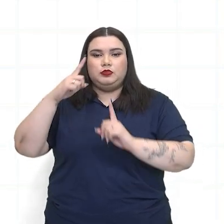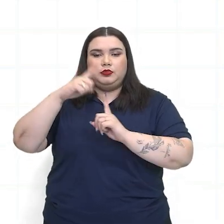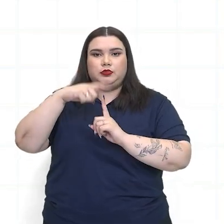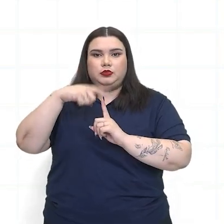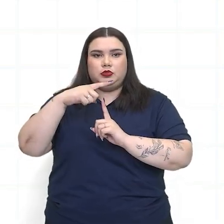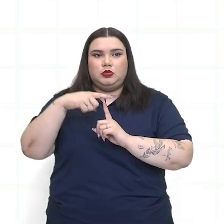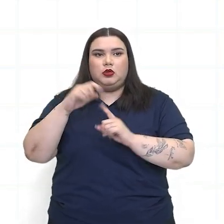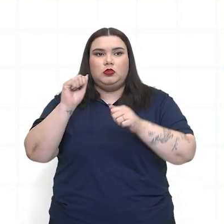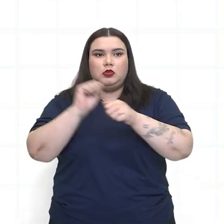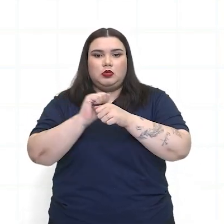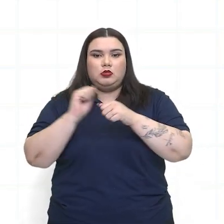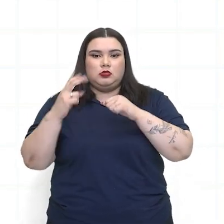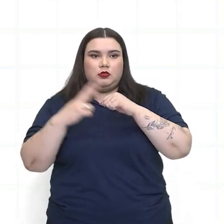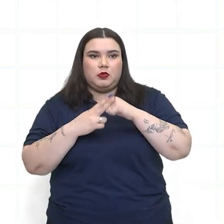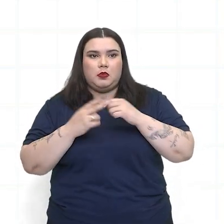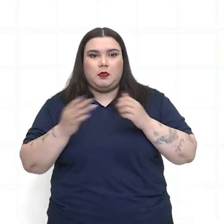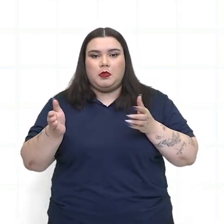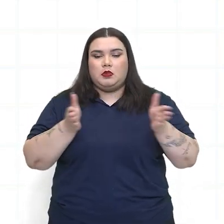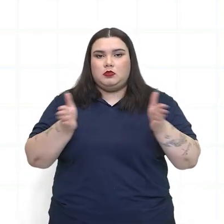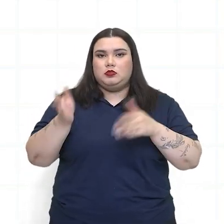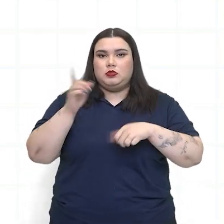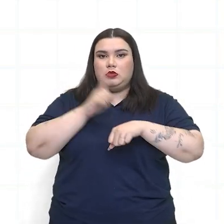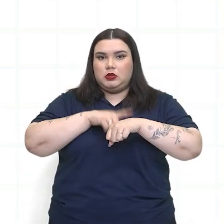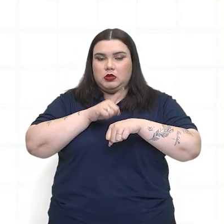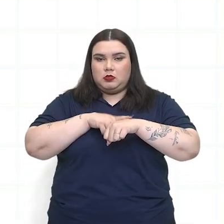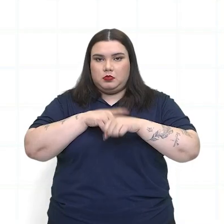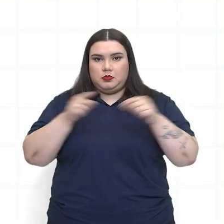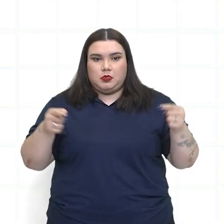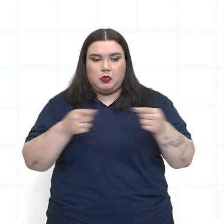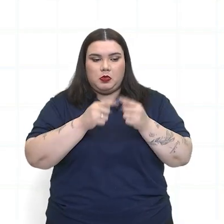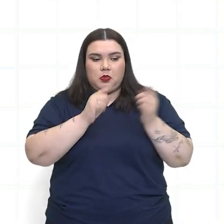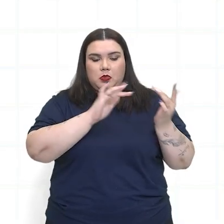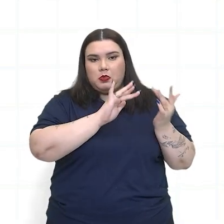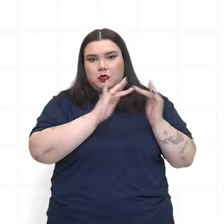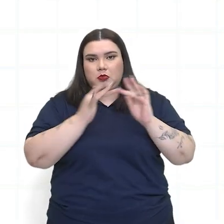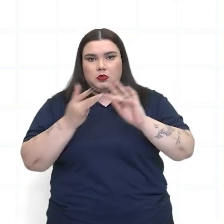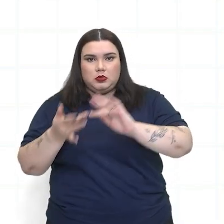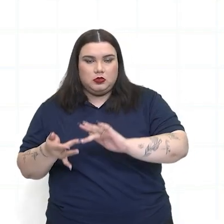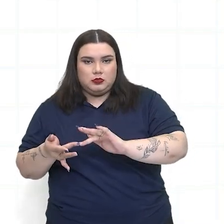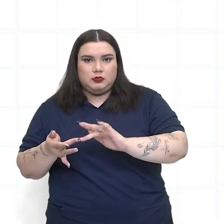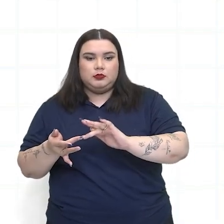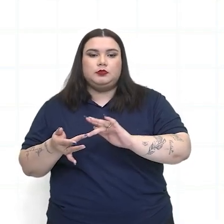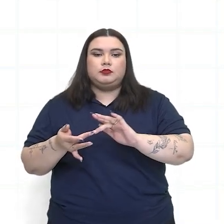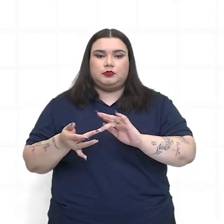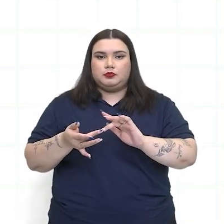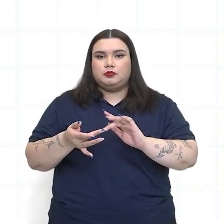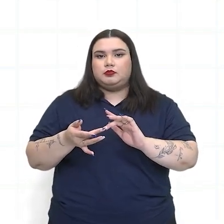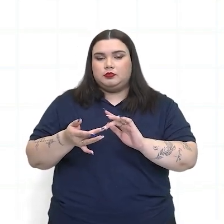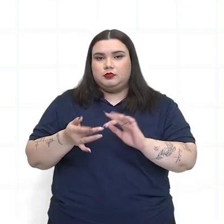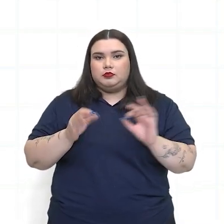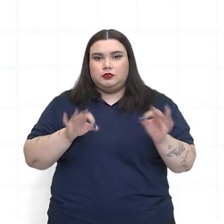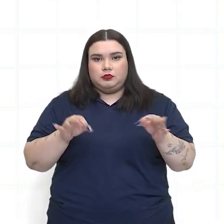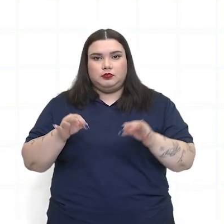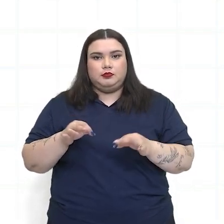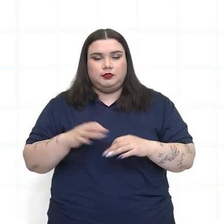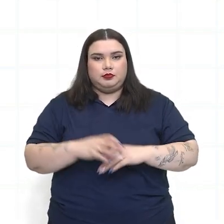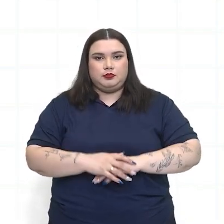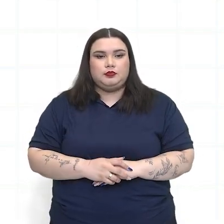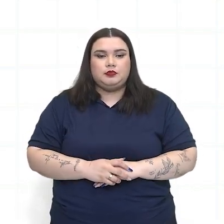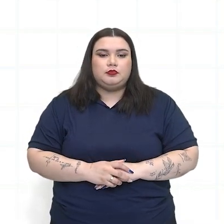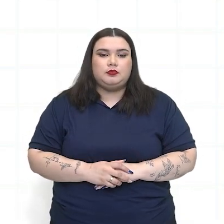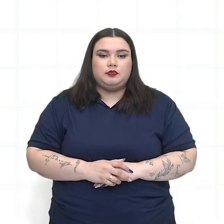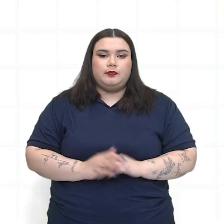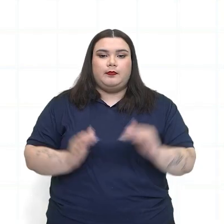Ele é o adjunto adverbial de tempo. O sentido é de acordo com o contexto. Então, o contexto aqui traz o sentido de adjunto adverbial de